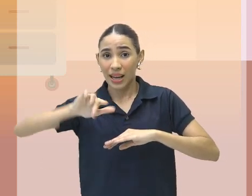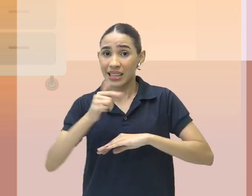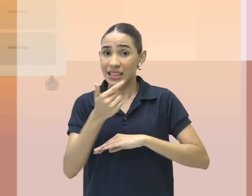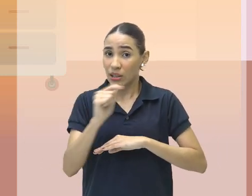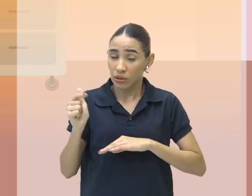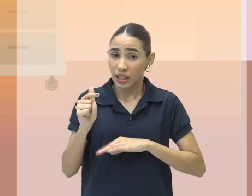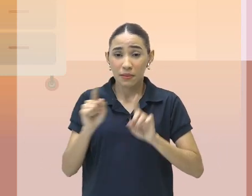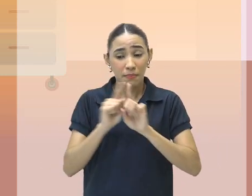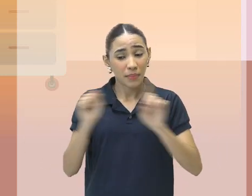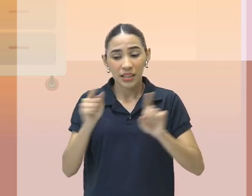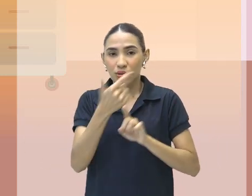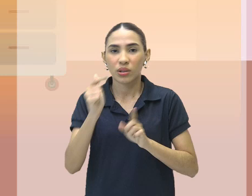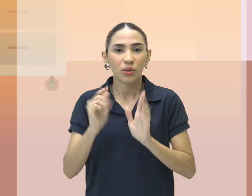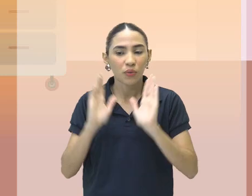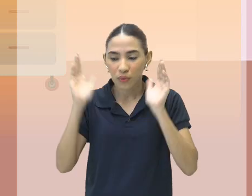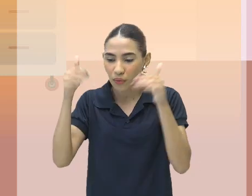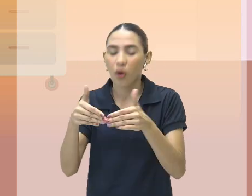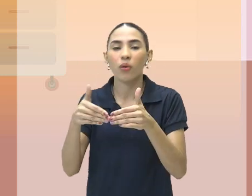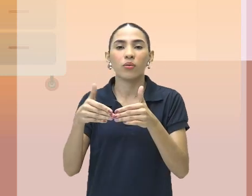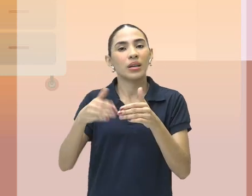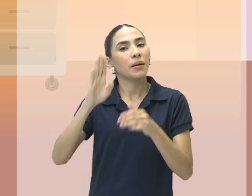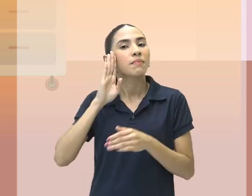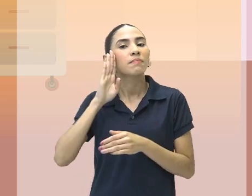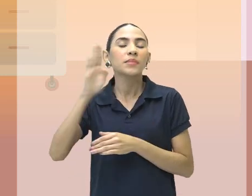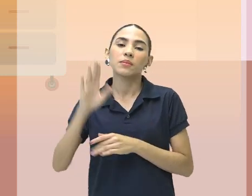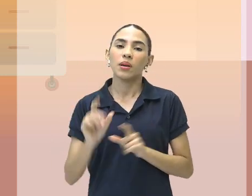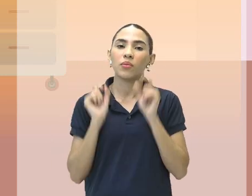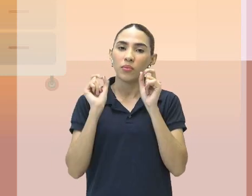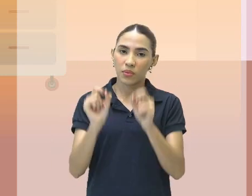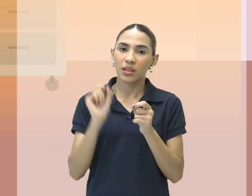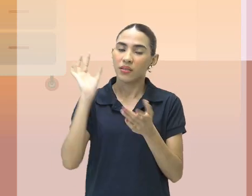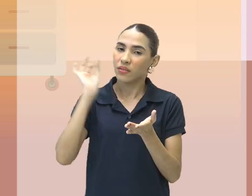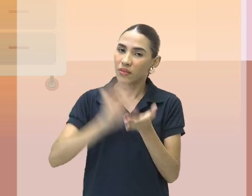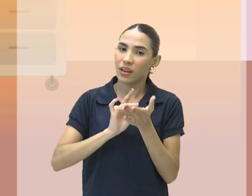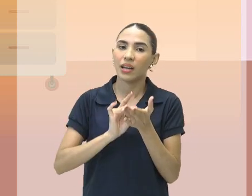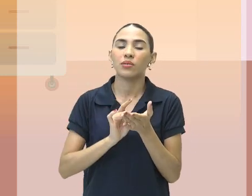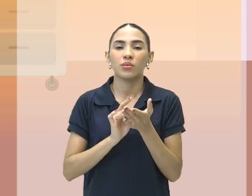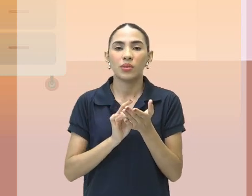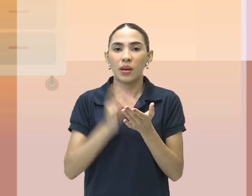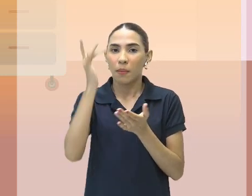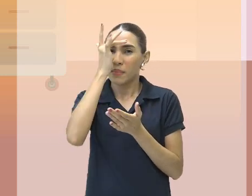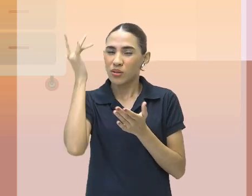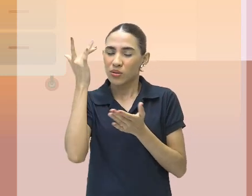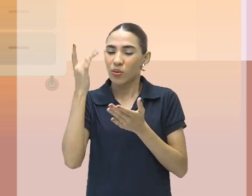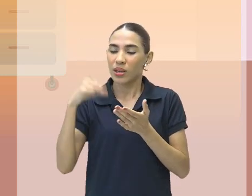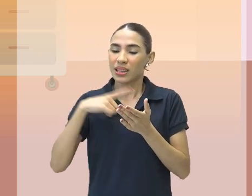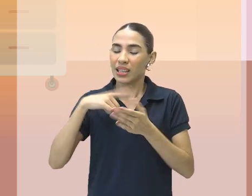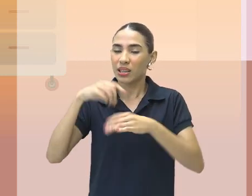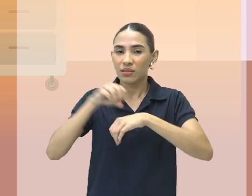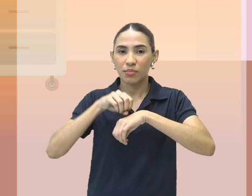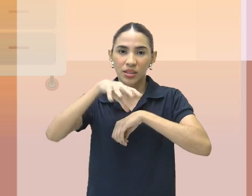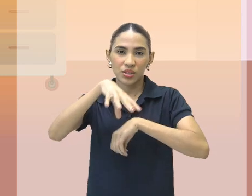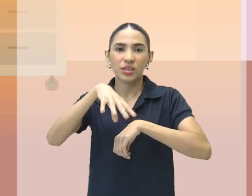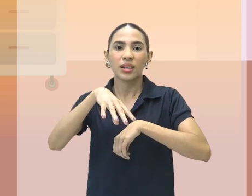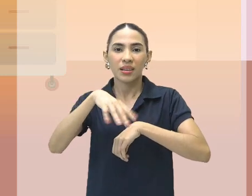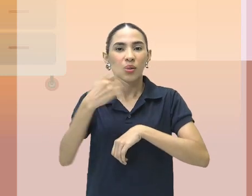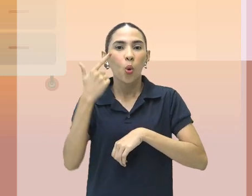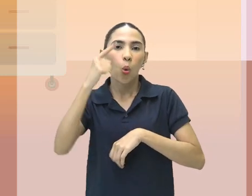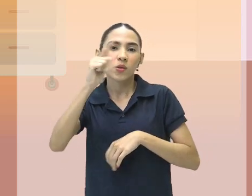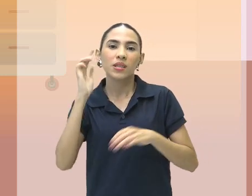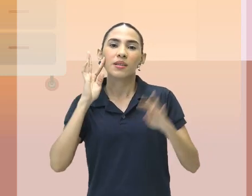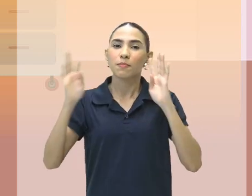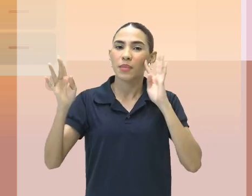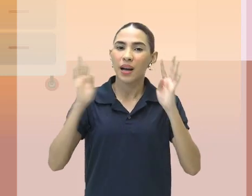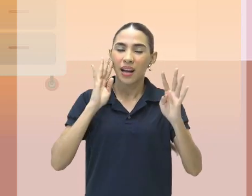já não focam tanto nisso. A principal intenção deles é realmente deixar uma mensagem para além daquilo